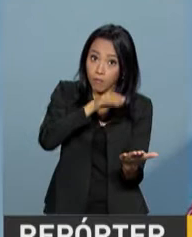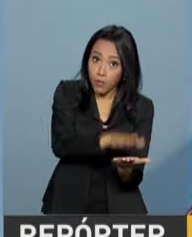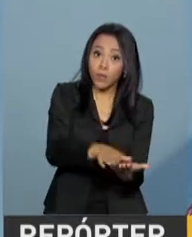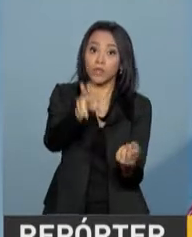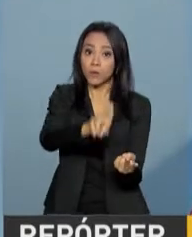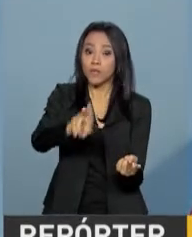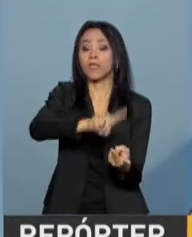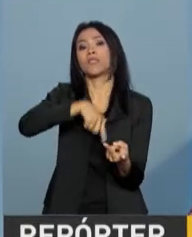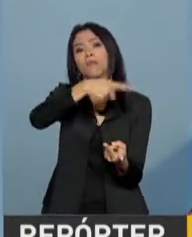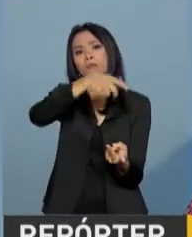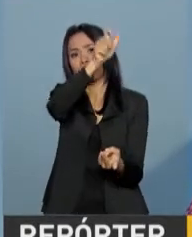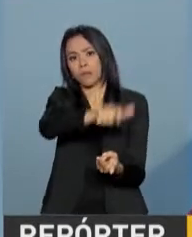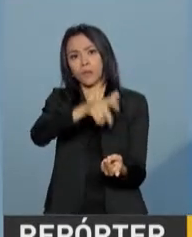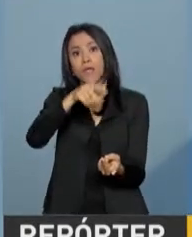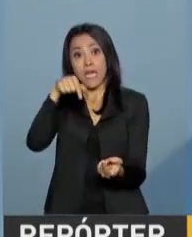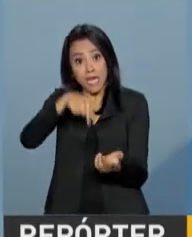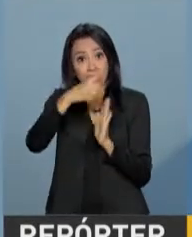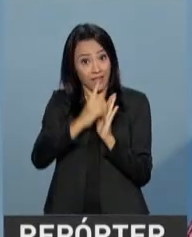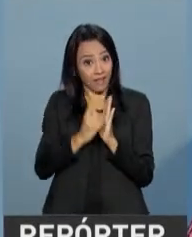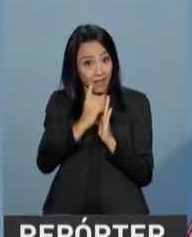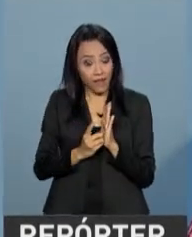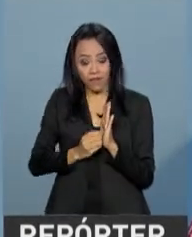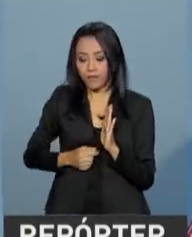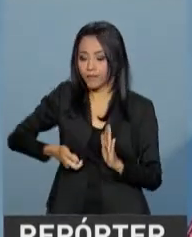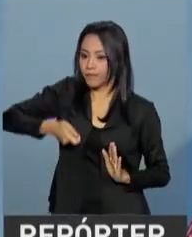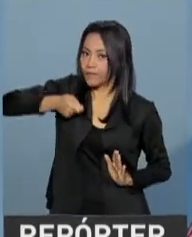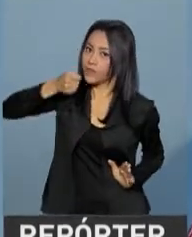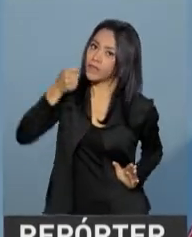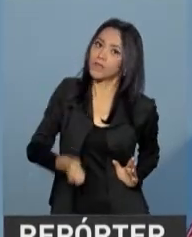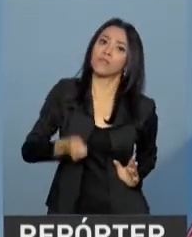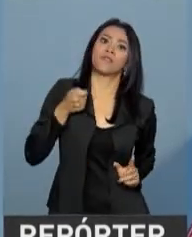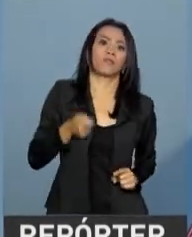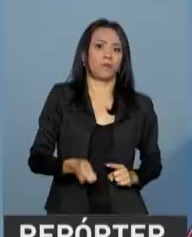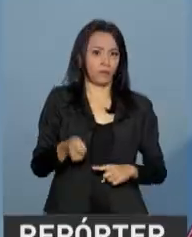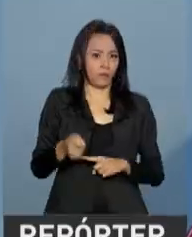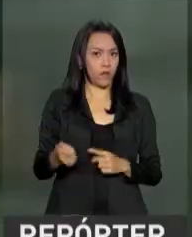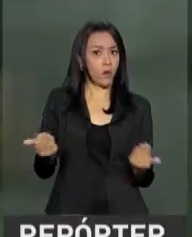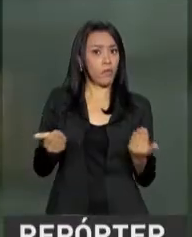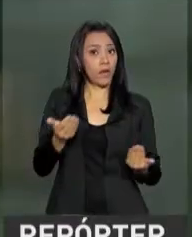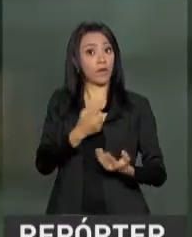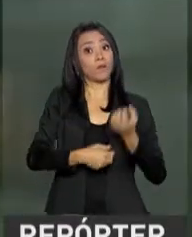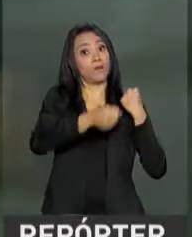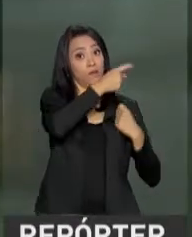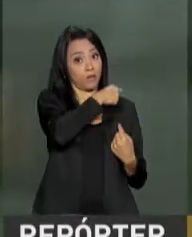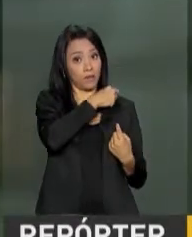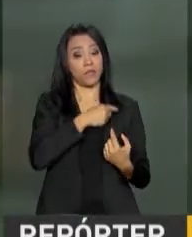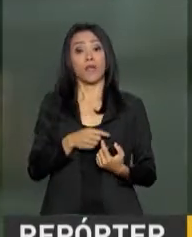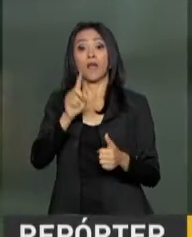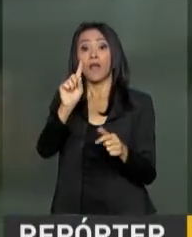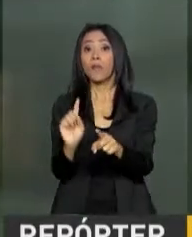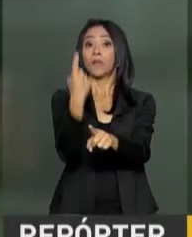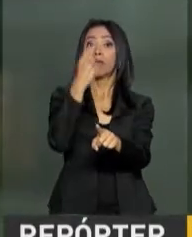assinado nós consideramos bem mais rígido do ponto de vista ambiental do que anda a situação anterior esse é o primeiro chamamento